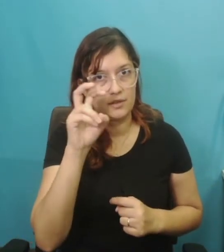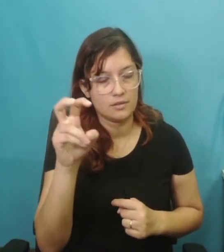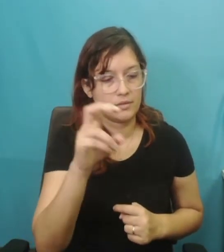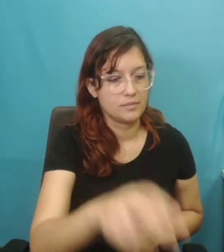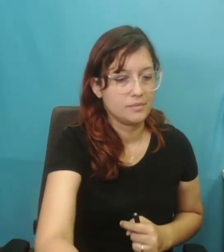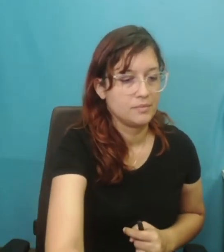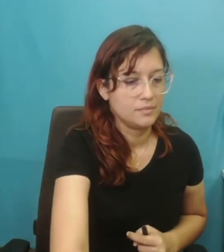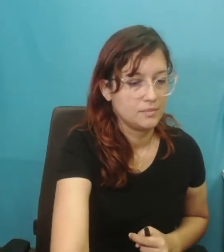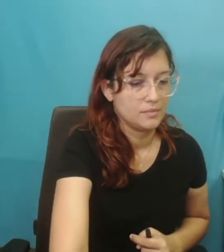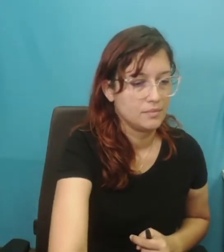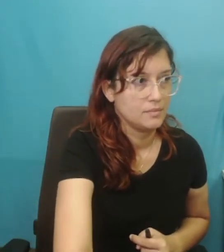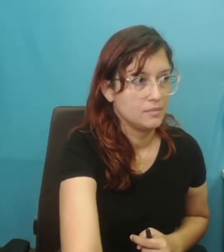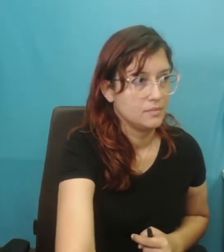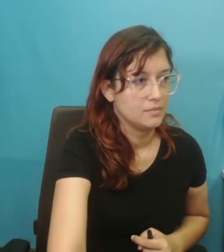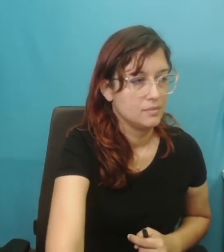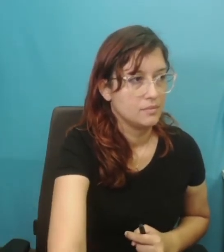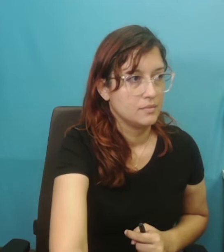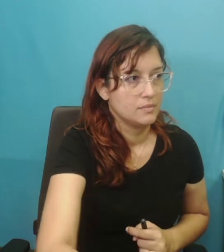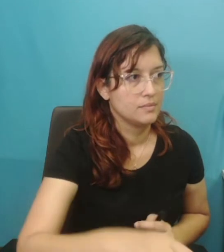0,05.